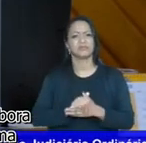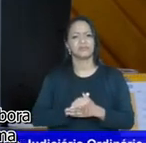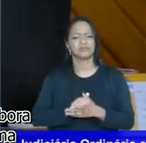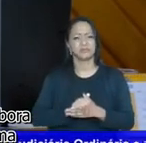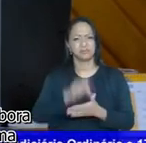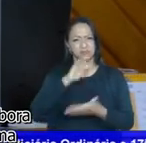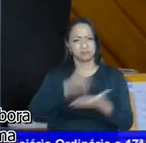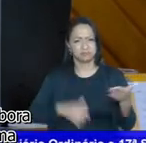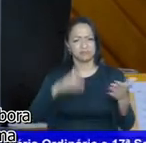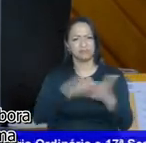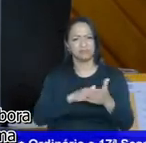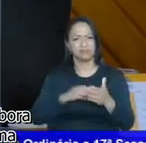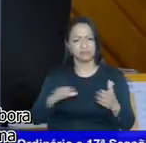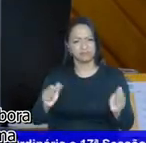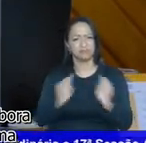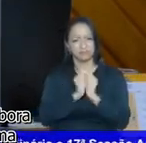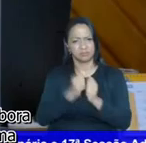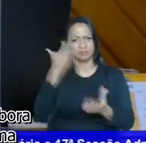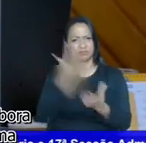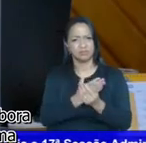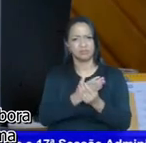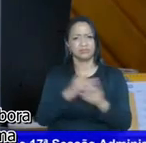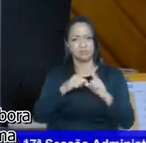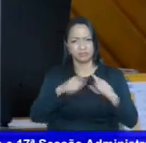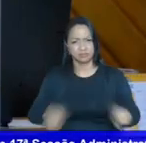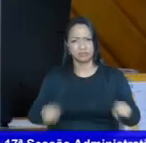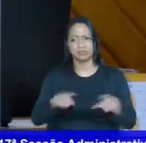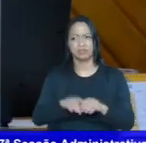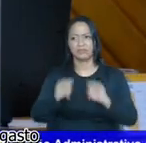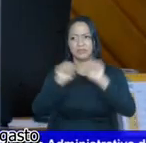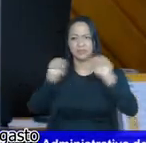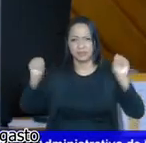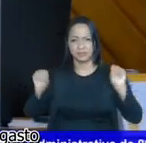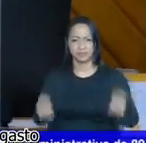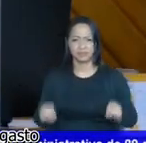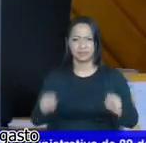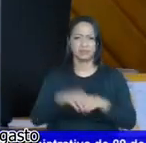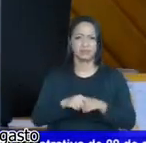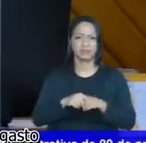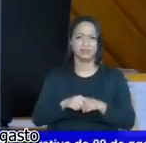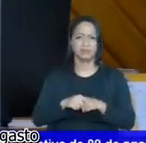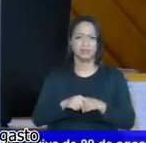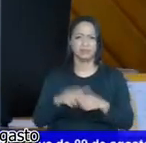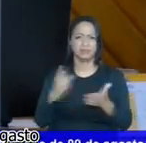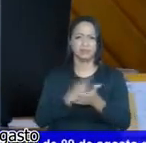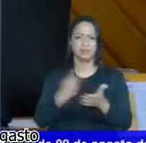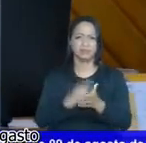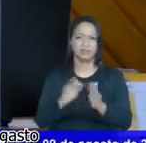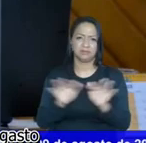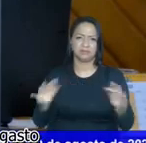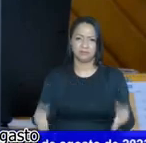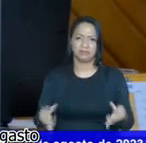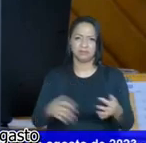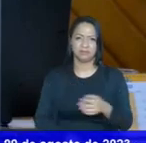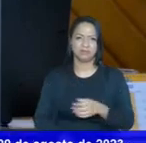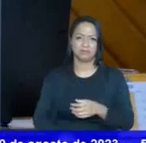última nota fiscal, embora foi juntado no processo, não foi inserido no sistema. Isso é erro formal. Isso é erro formal.